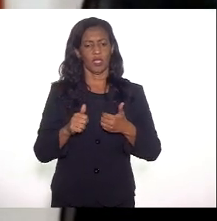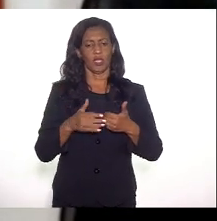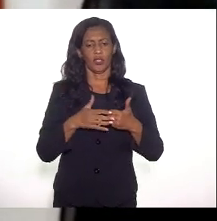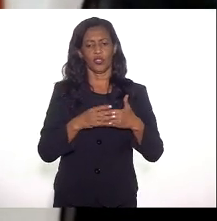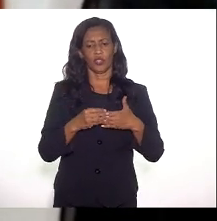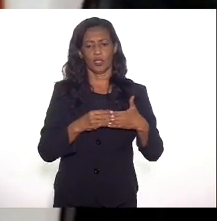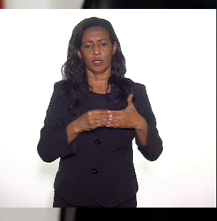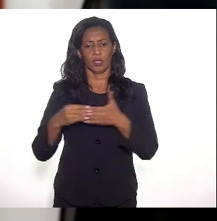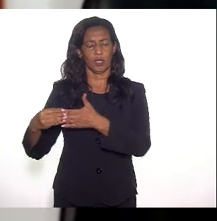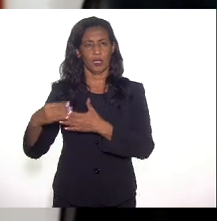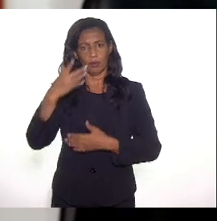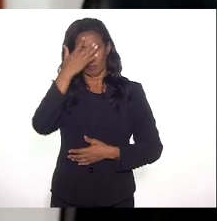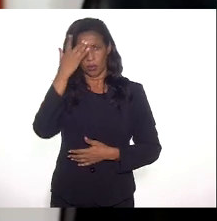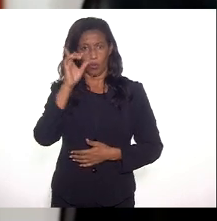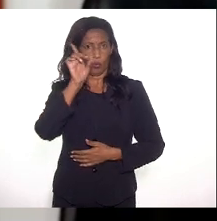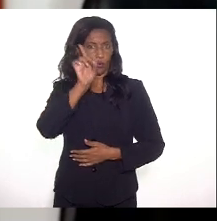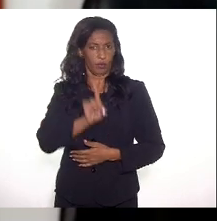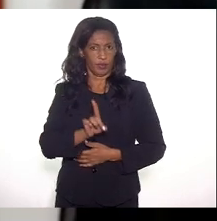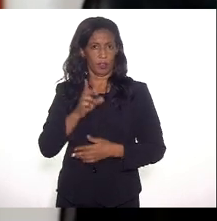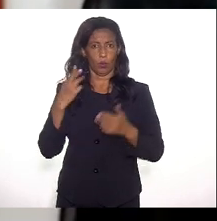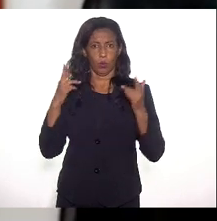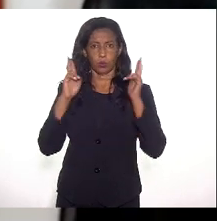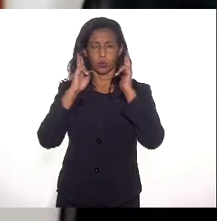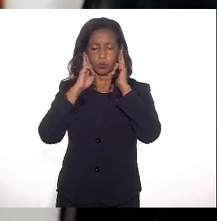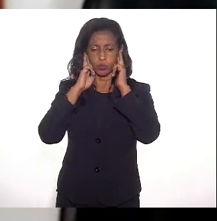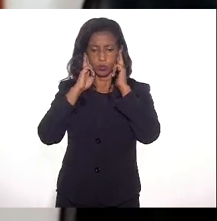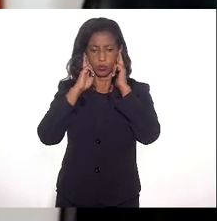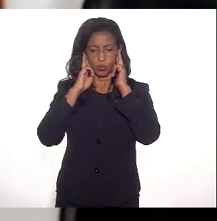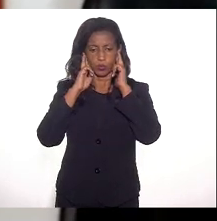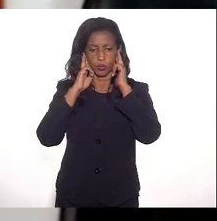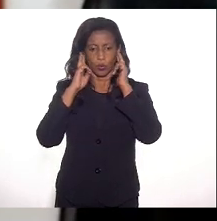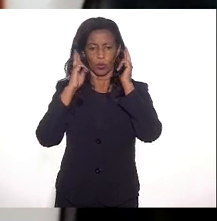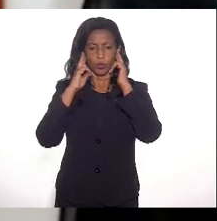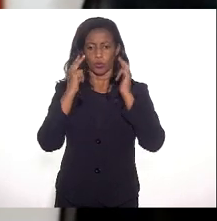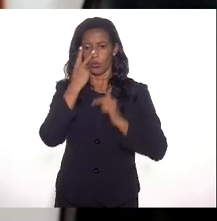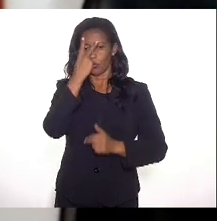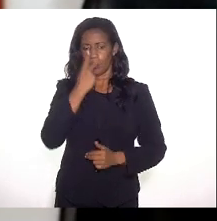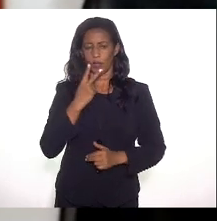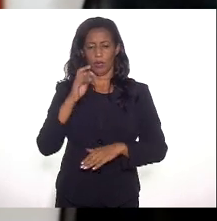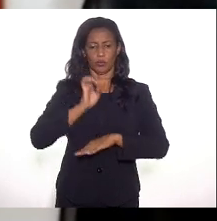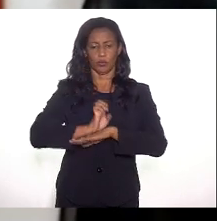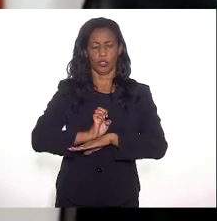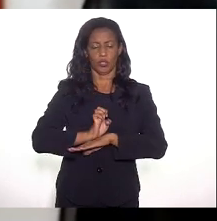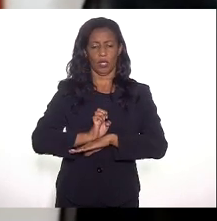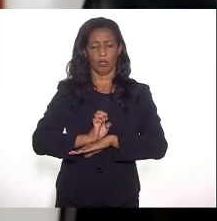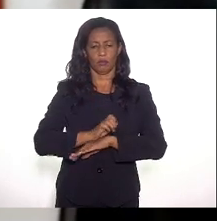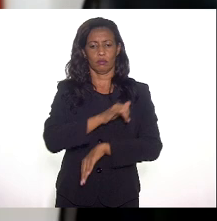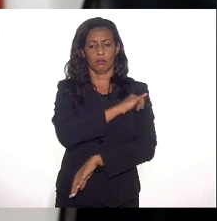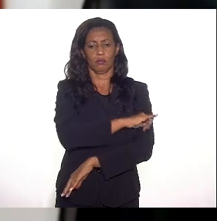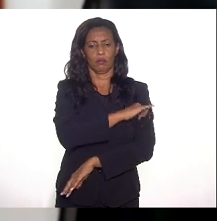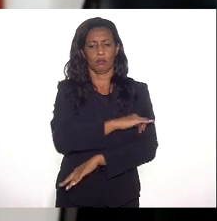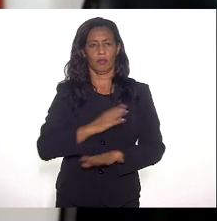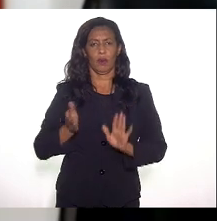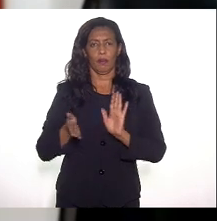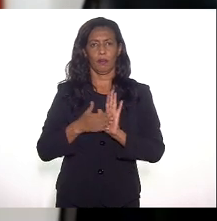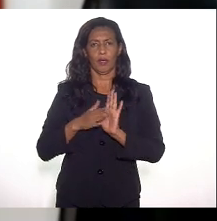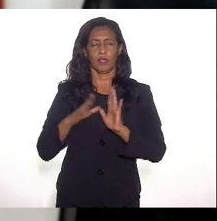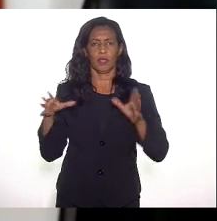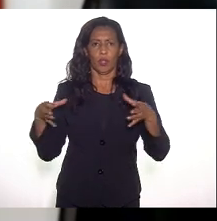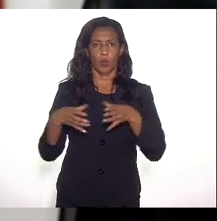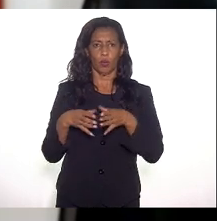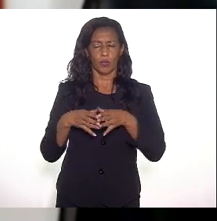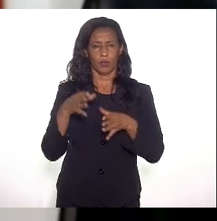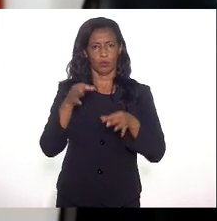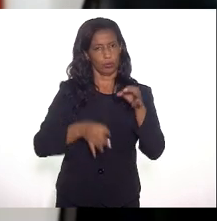intérpretes para pessoas com deficiências auditivas e surdos cegos no Estado do Rio de Janeiro, da outras providências. Pendente de pareceres das comissões de